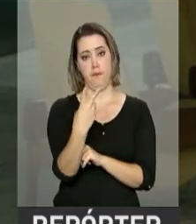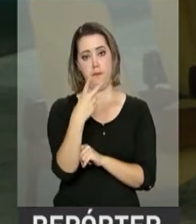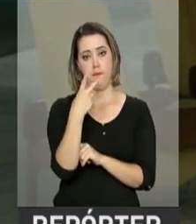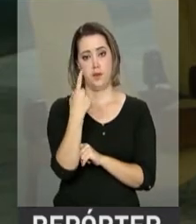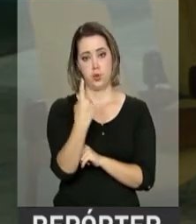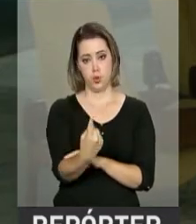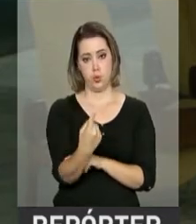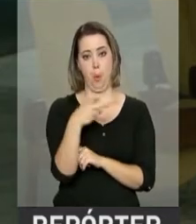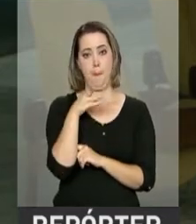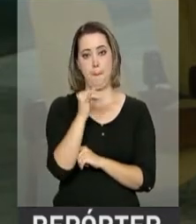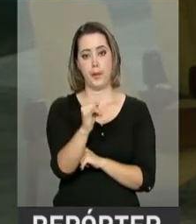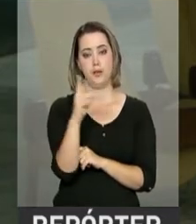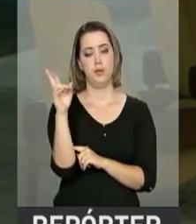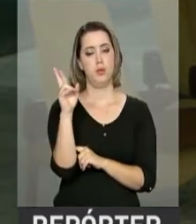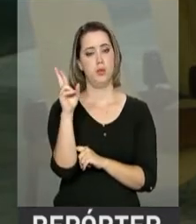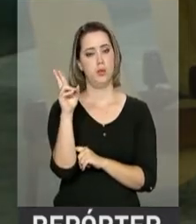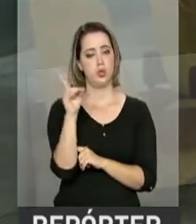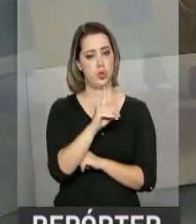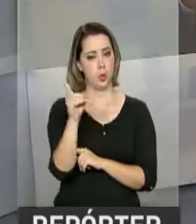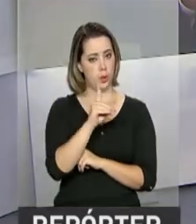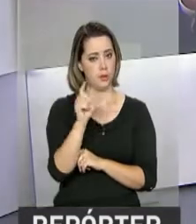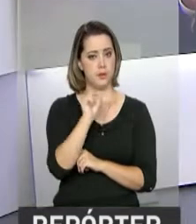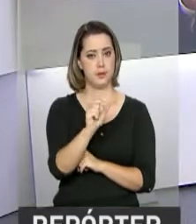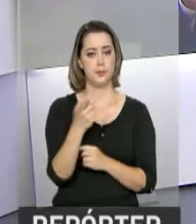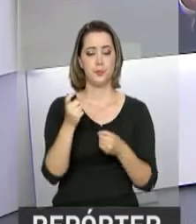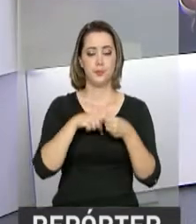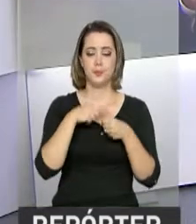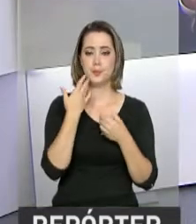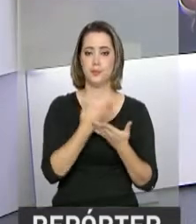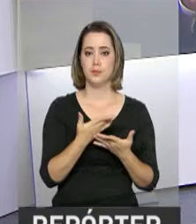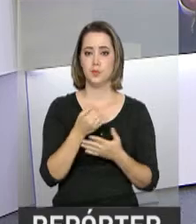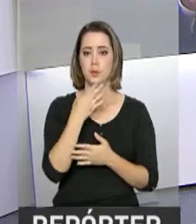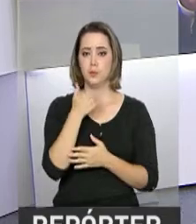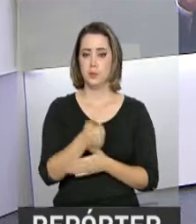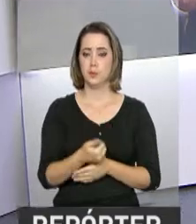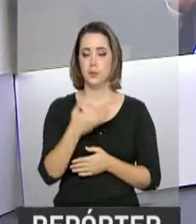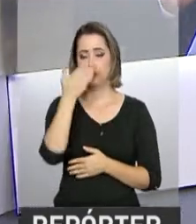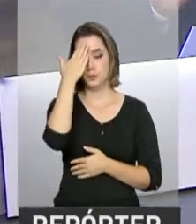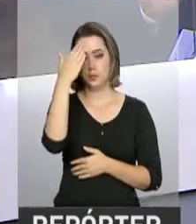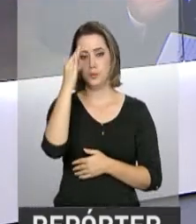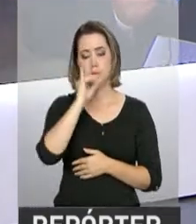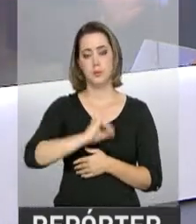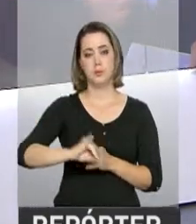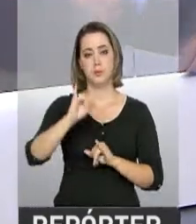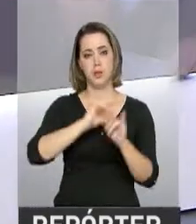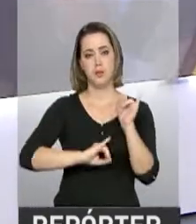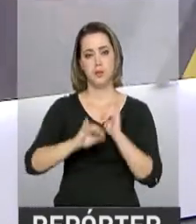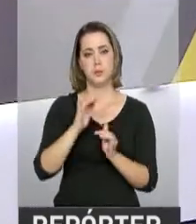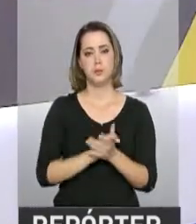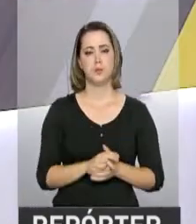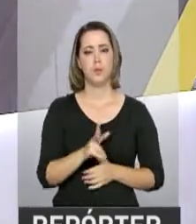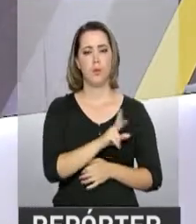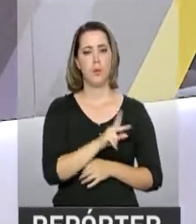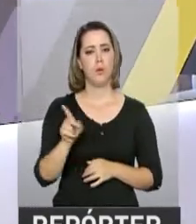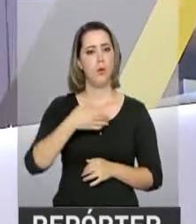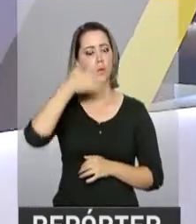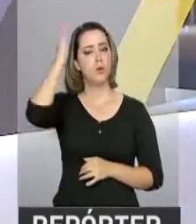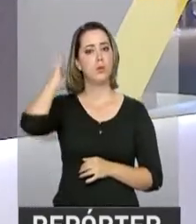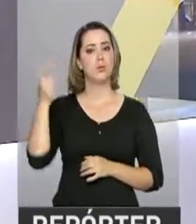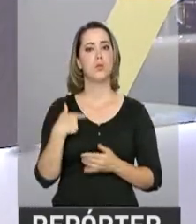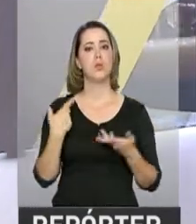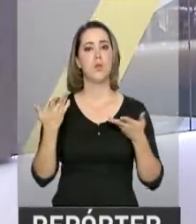dólares eu voto com você no estúdio roberto está muito bom paulo obrigado por essas informações e o presidente michel temer